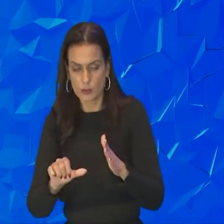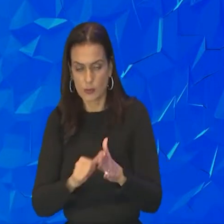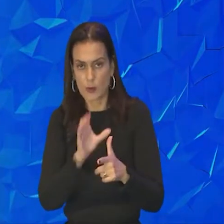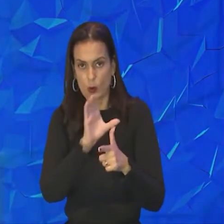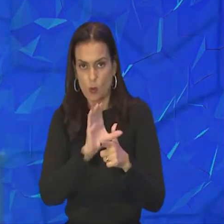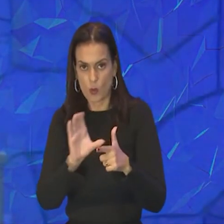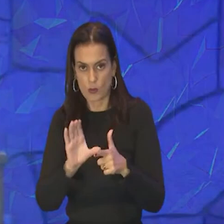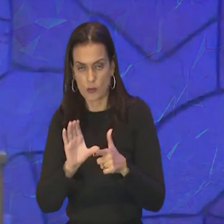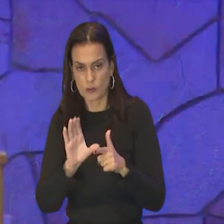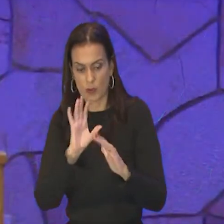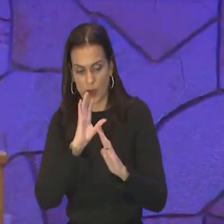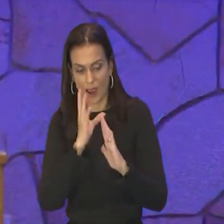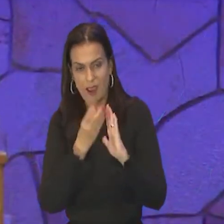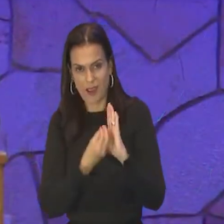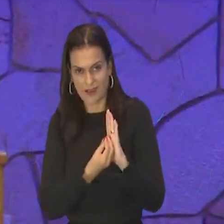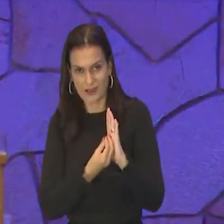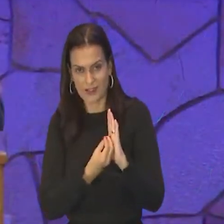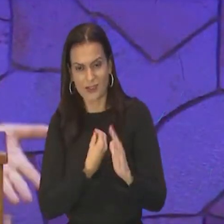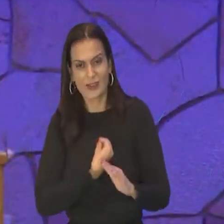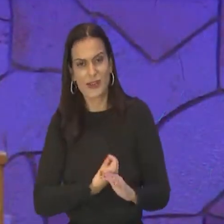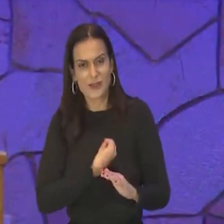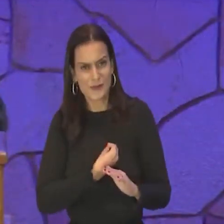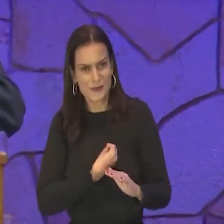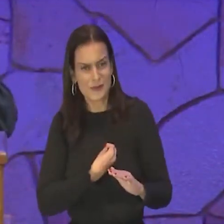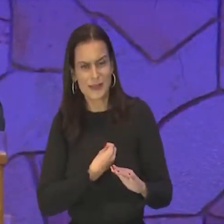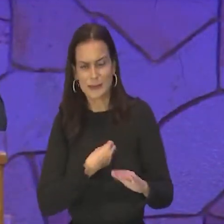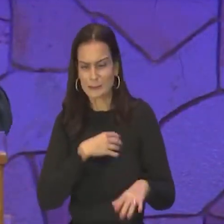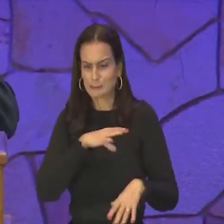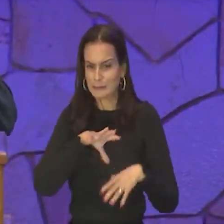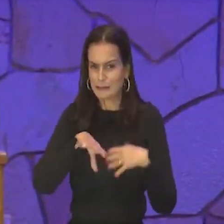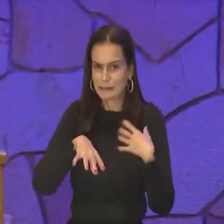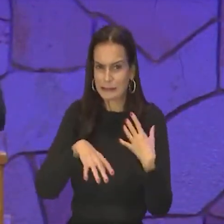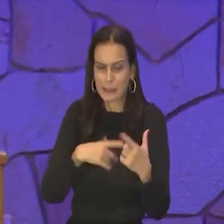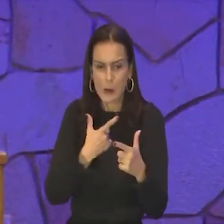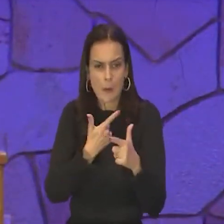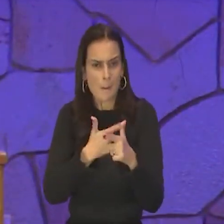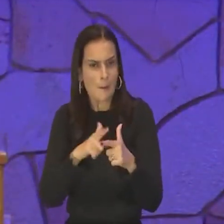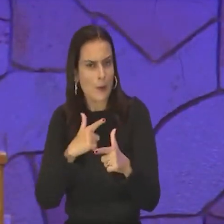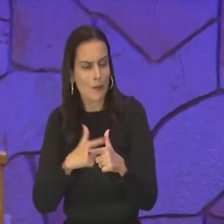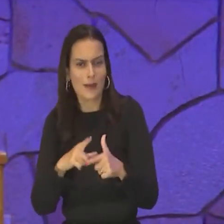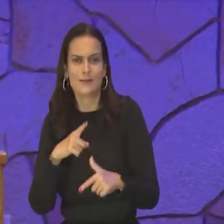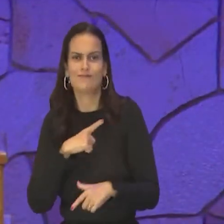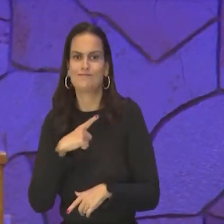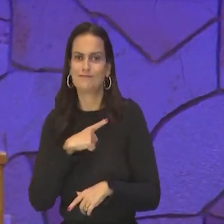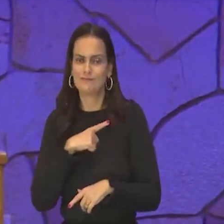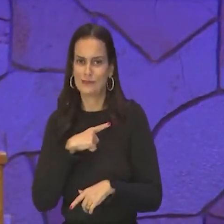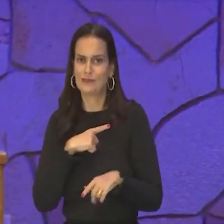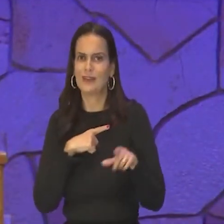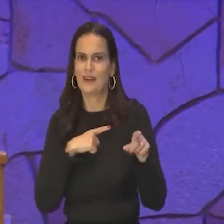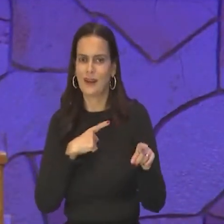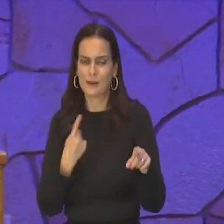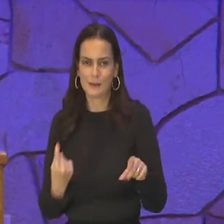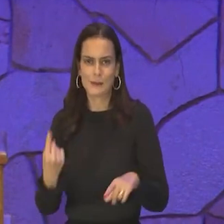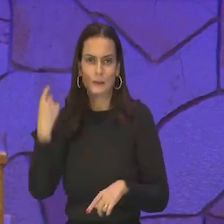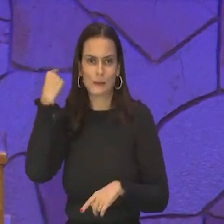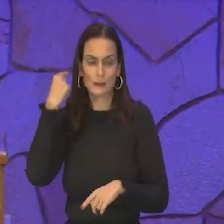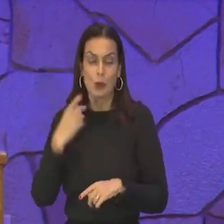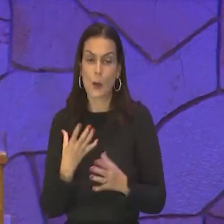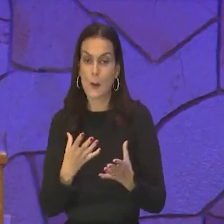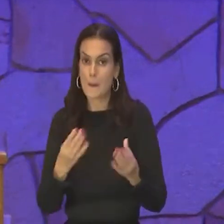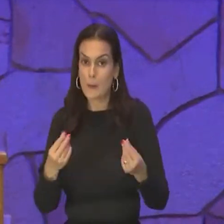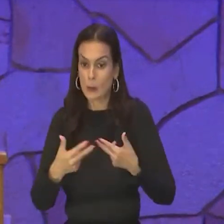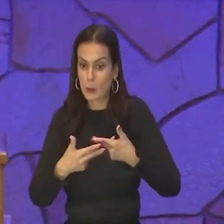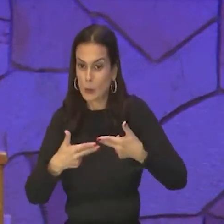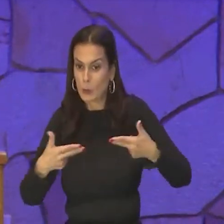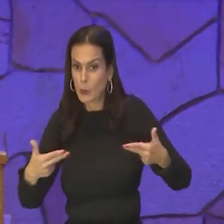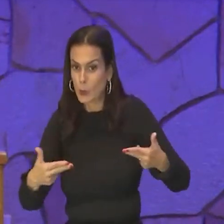a igreja de Corinto, que vivia uma turbulência, que vivia uma confusão, em que muitas coisas